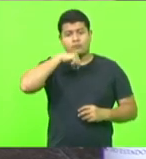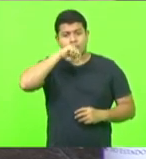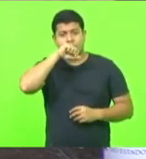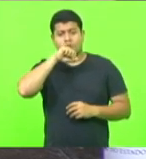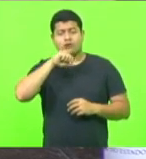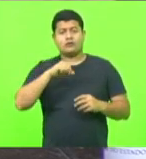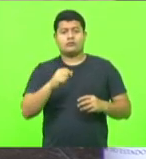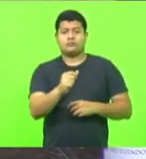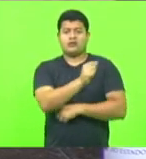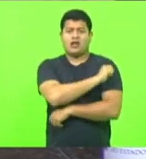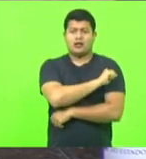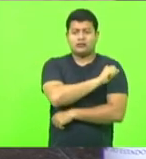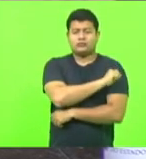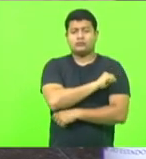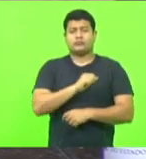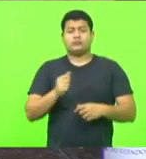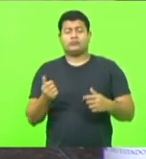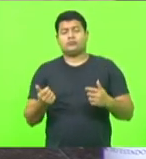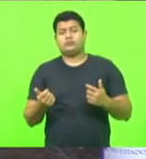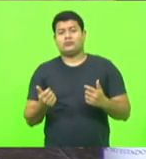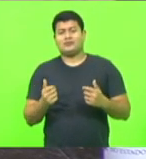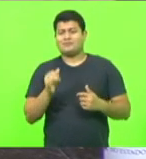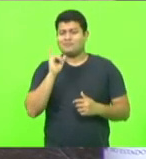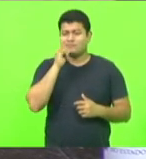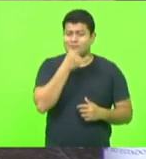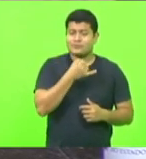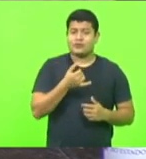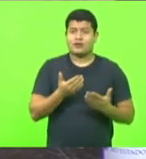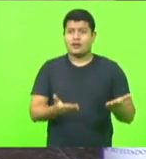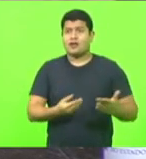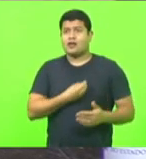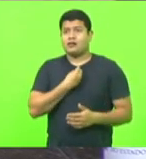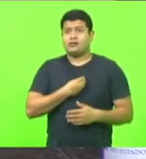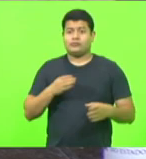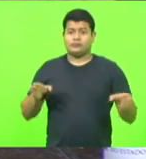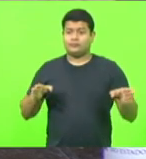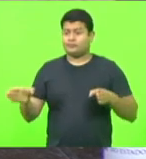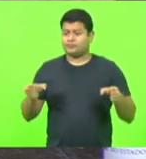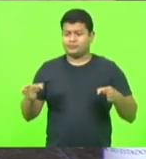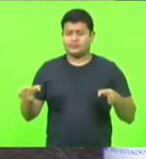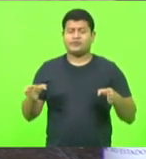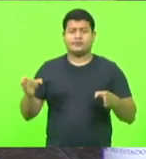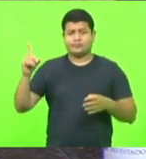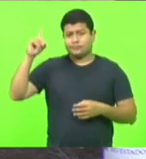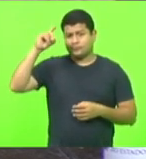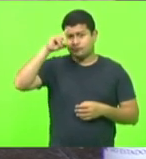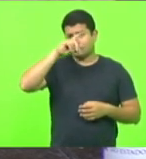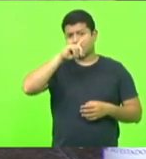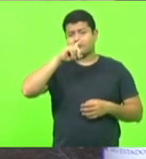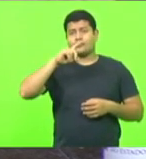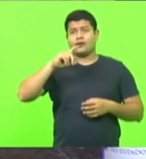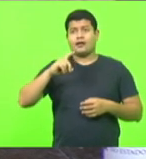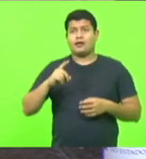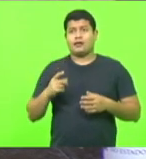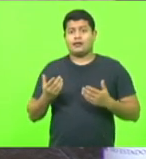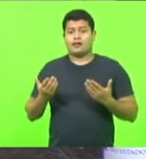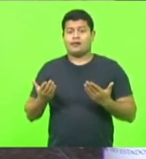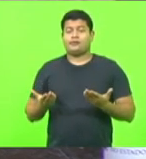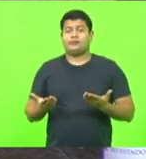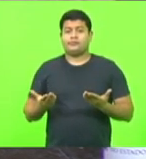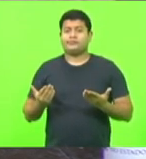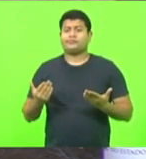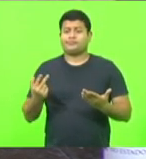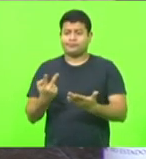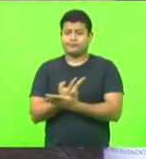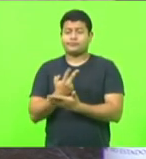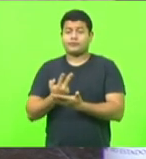que, infelizmente, estão tendo que viver esse período nefasto que está do lado errado da história e que, no